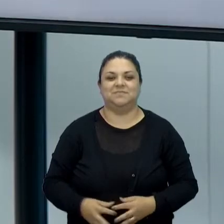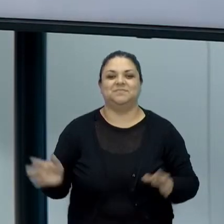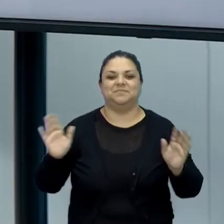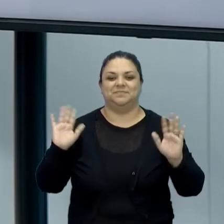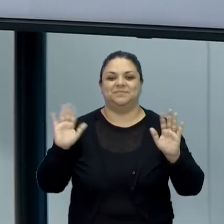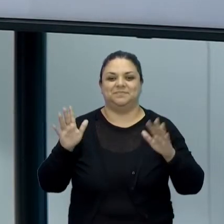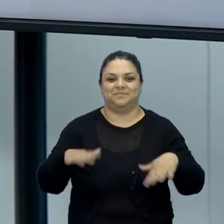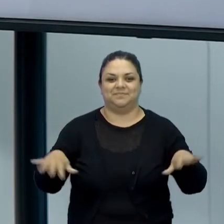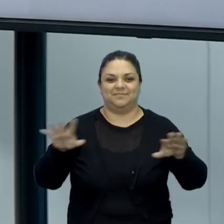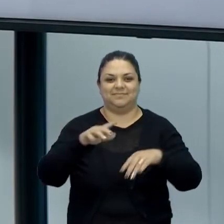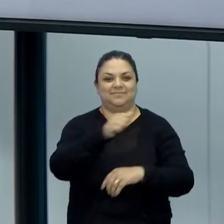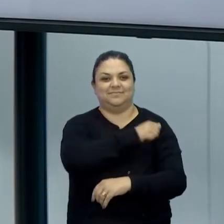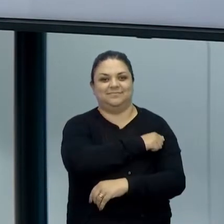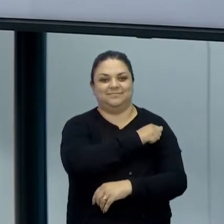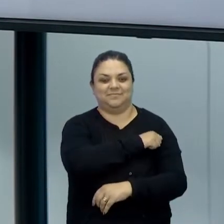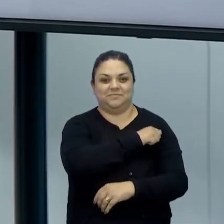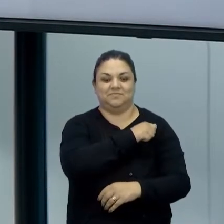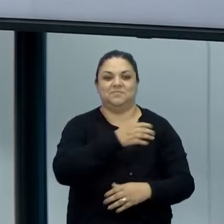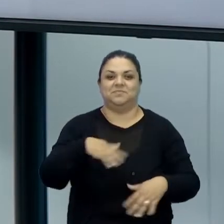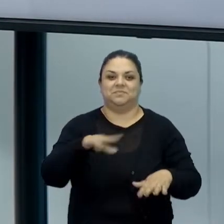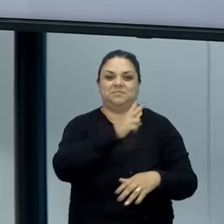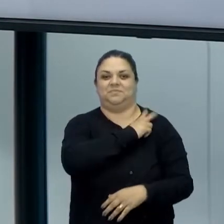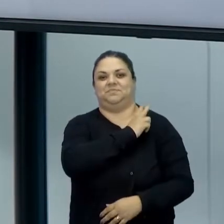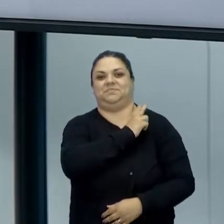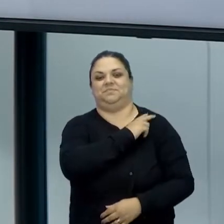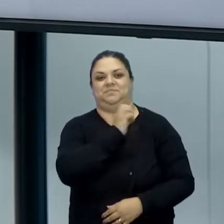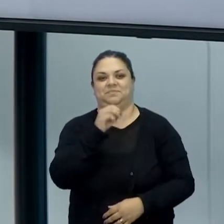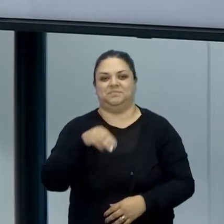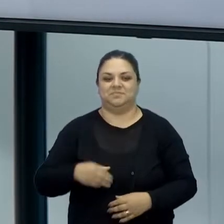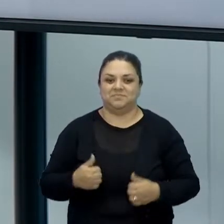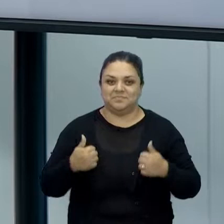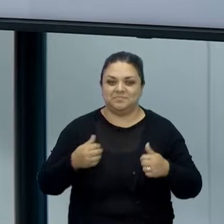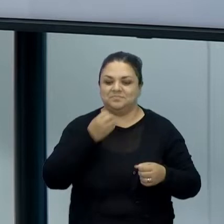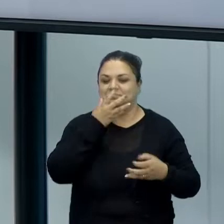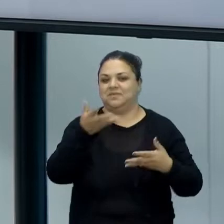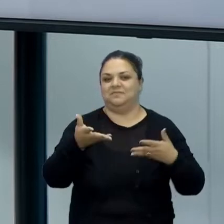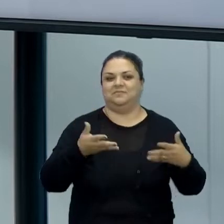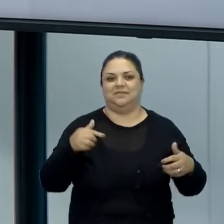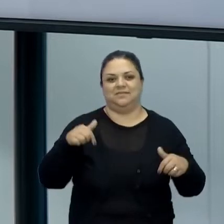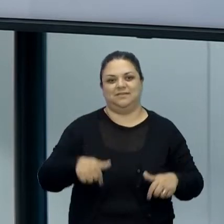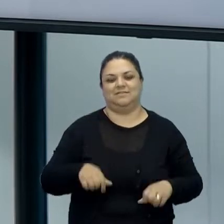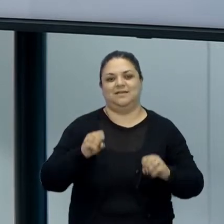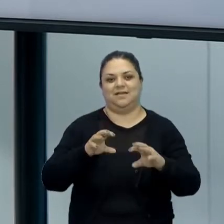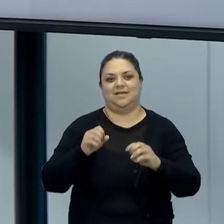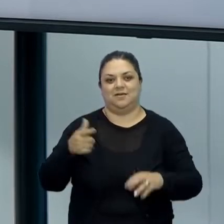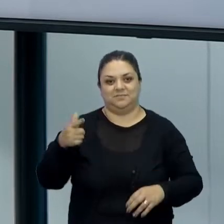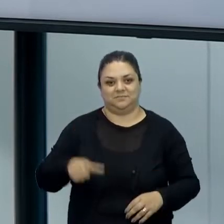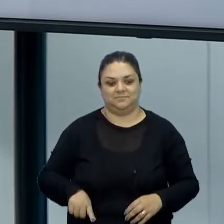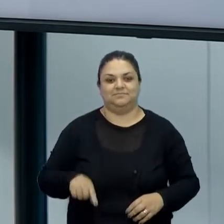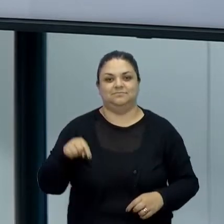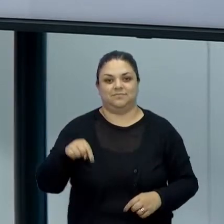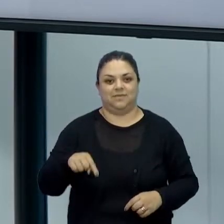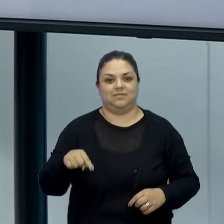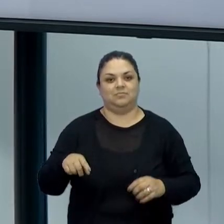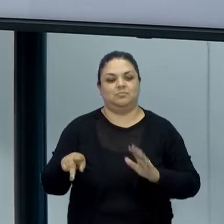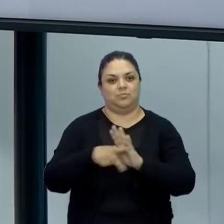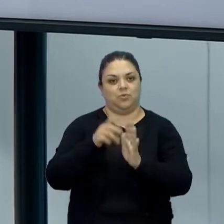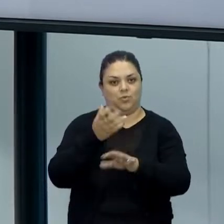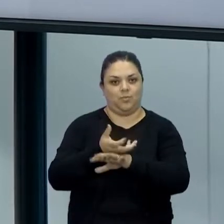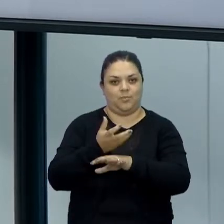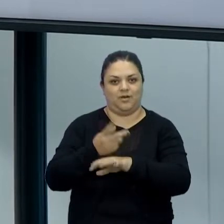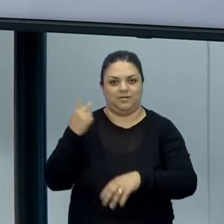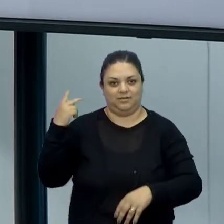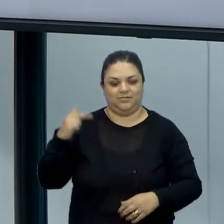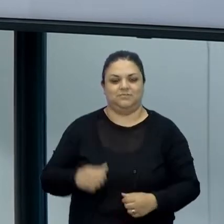Olá, alunos, né, estudantes da segunda série do ensino médio, sejam muito bem-vindos a mais uma aula aqui do nosso